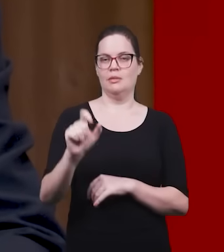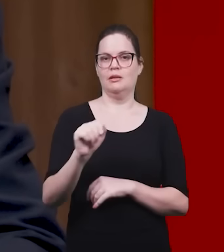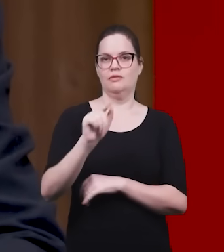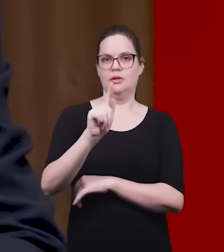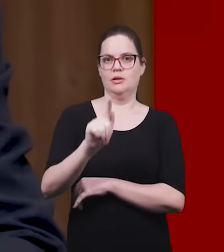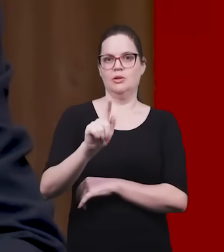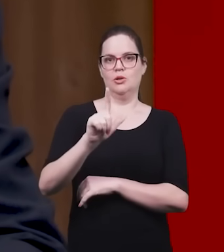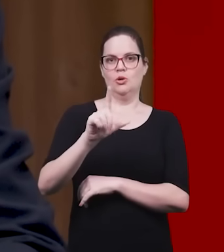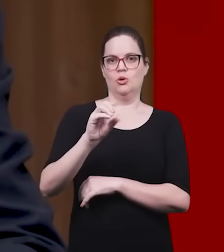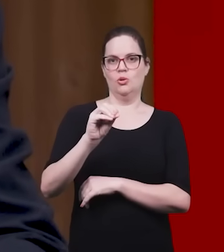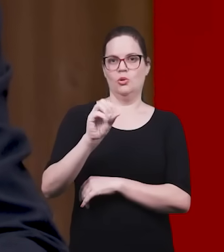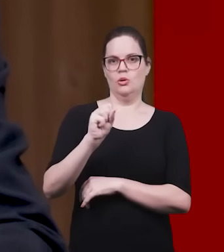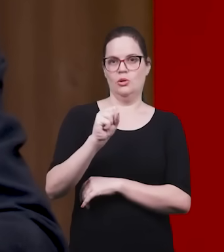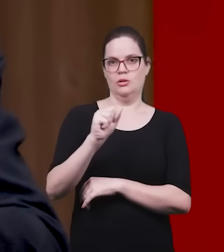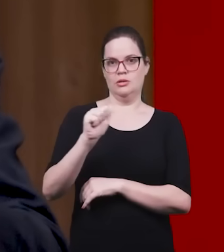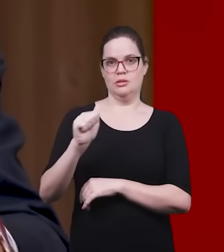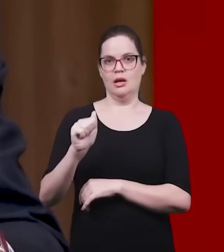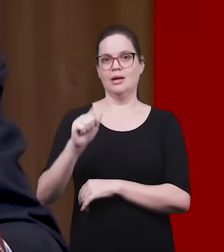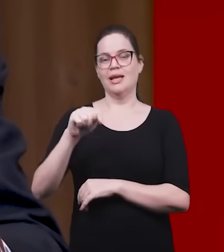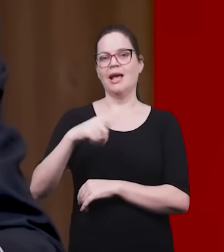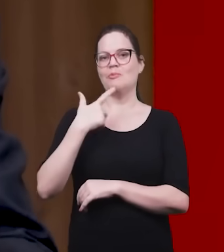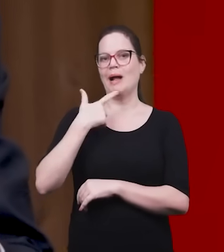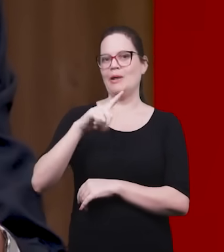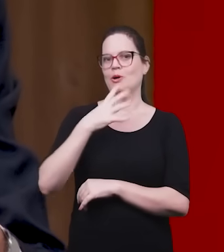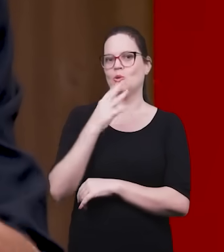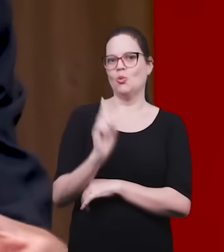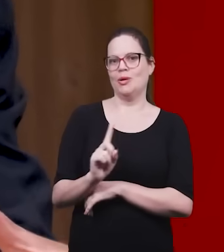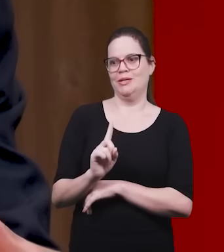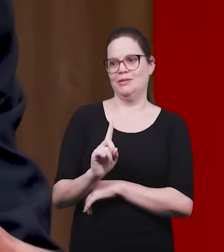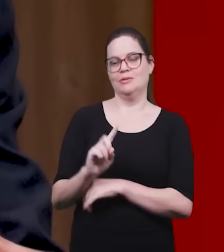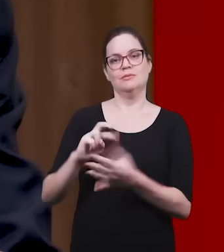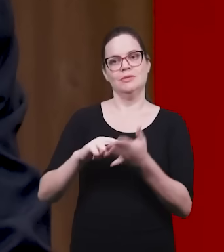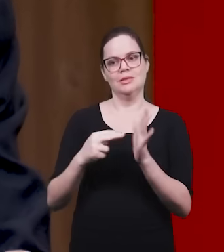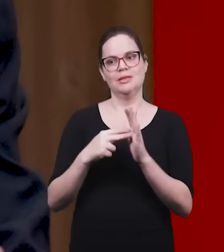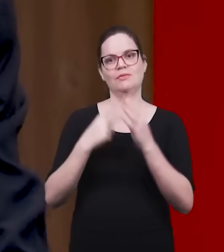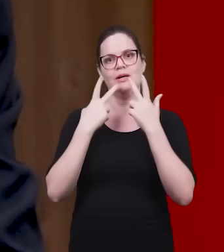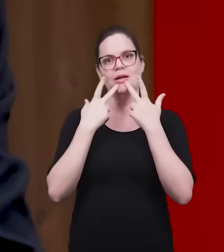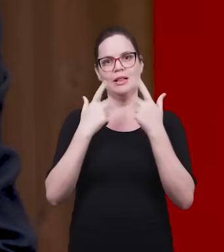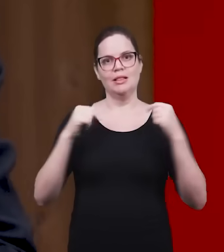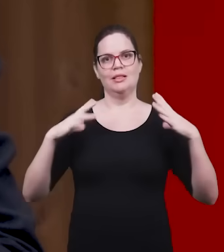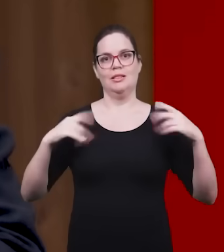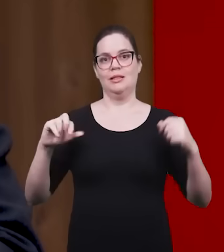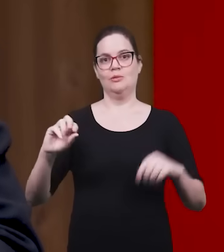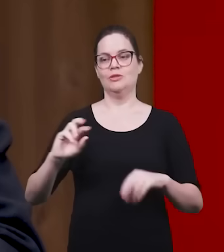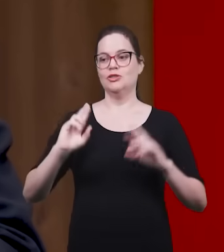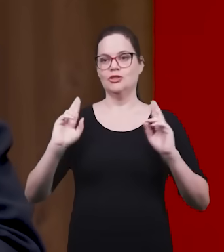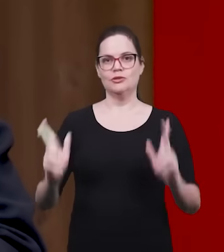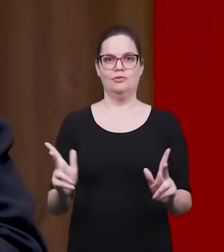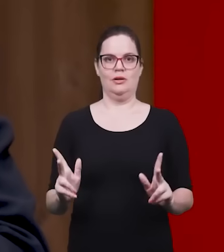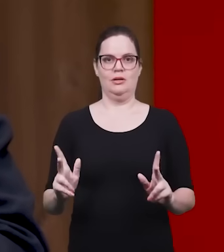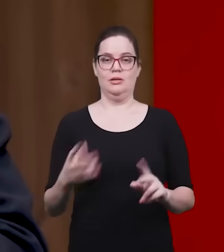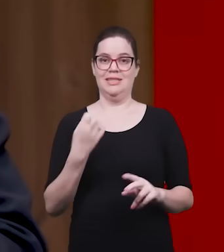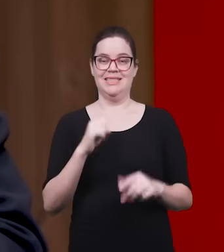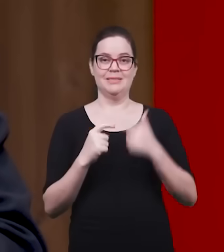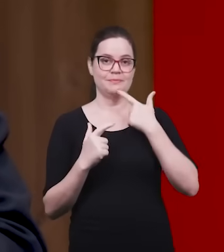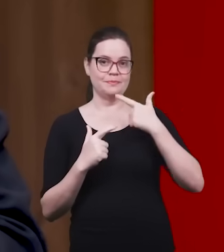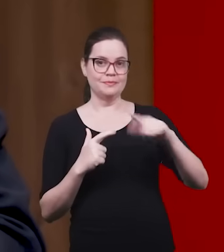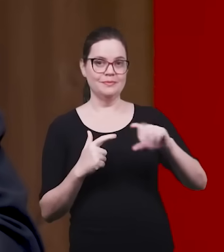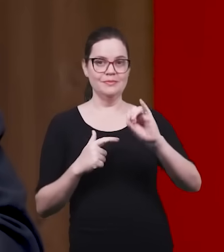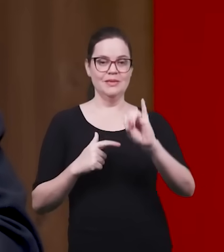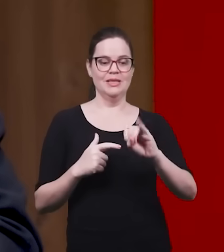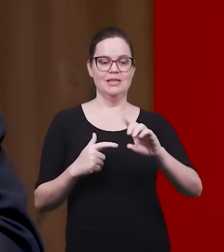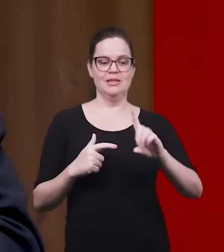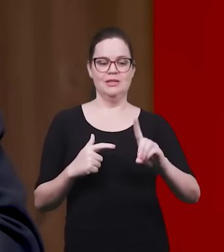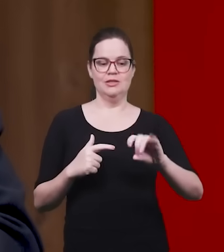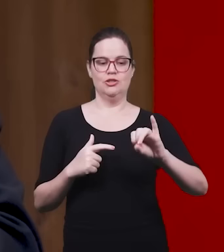palavra glosa, que quer dizer uma língua desconhecida, ou seja, línguas estranhas. Quando se refere a idiomas,